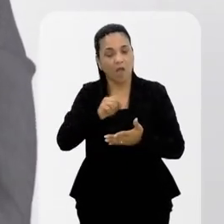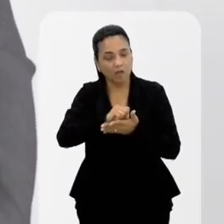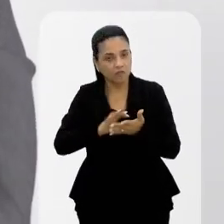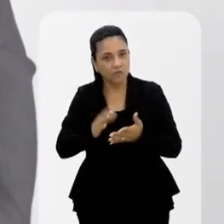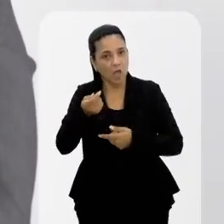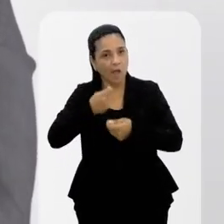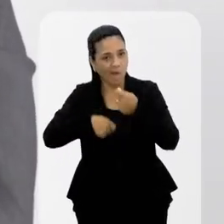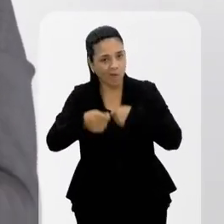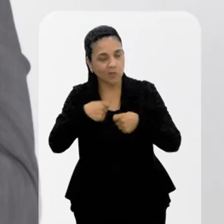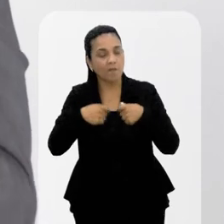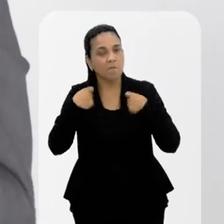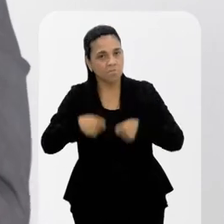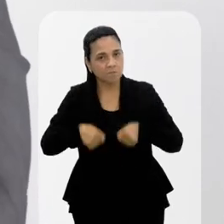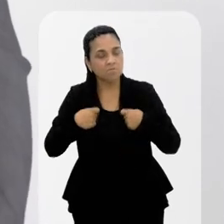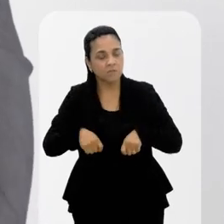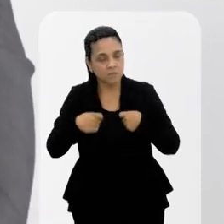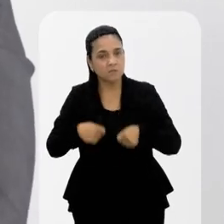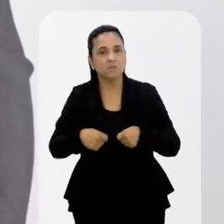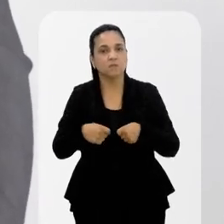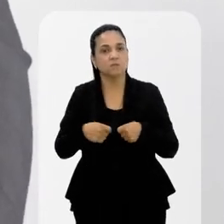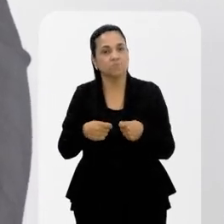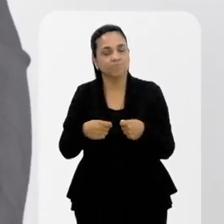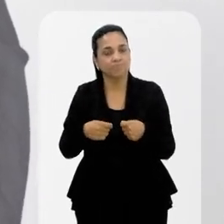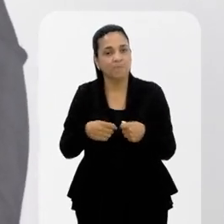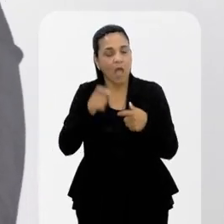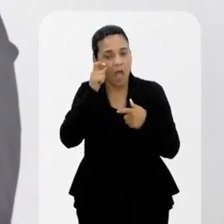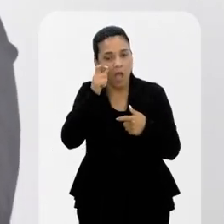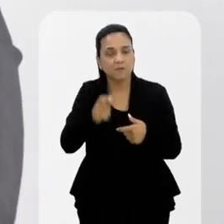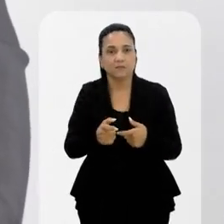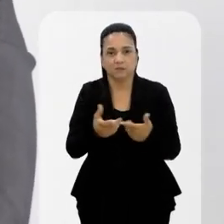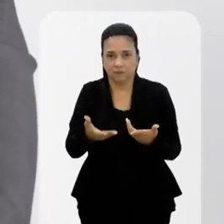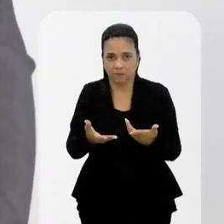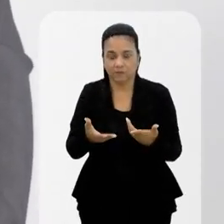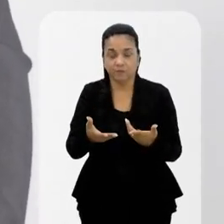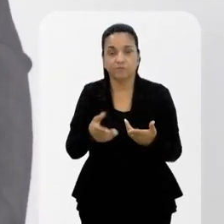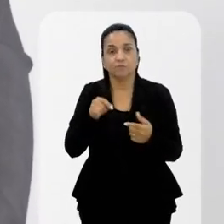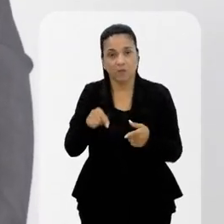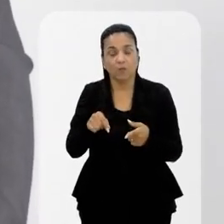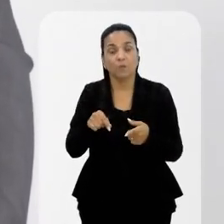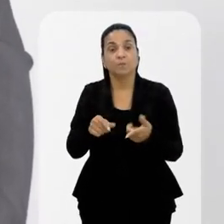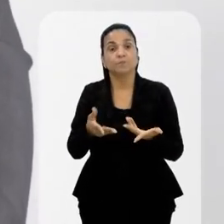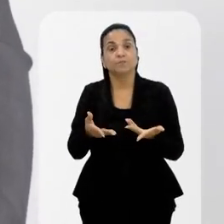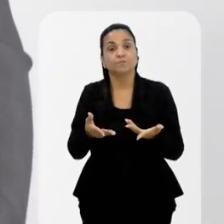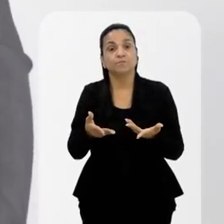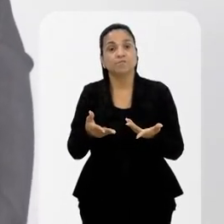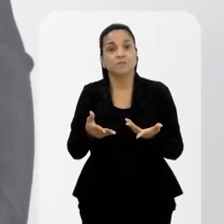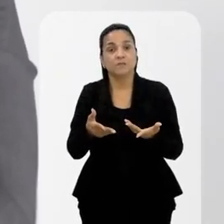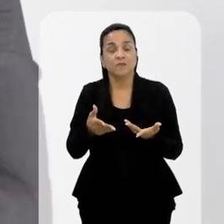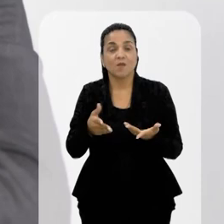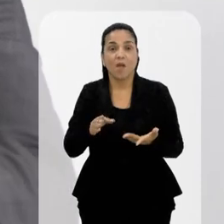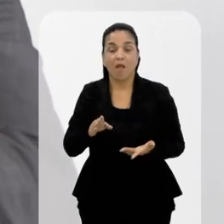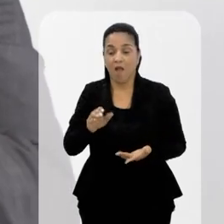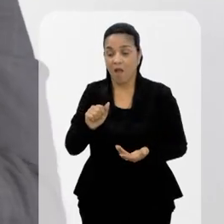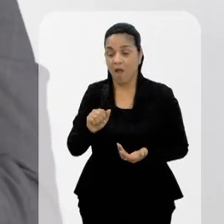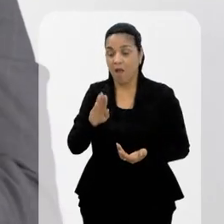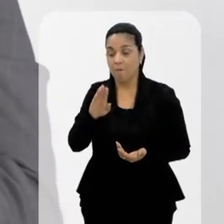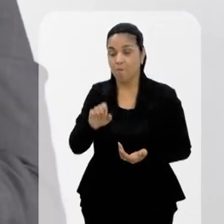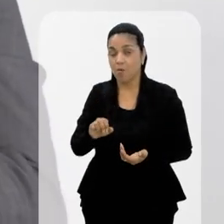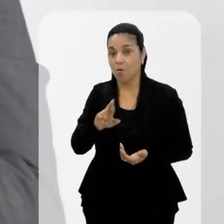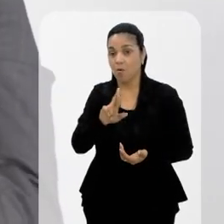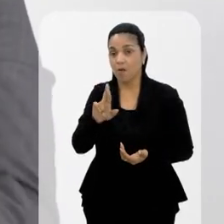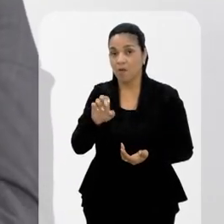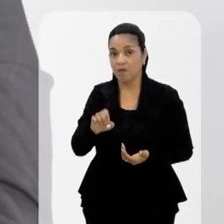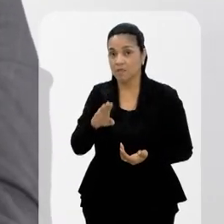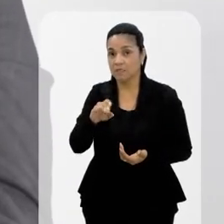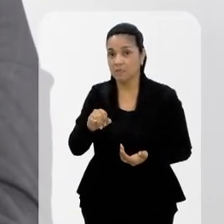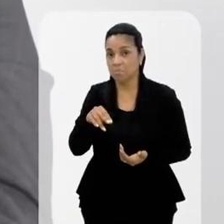pouco mais de providência do fornecedor. E aí, então, vem essa questão que o Carlos me coloca aqui, que sempre foi, isso é mero aborrecimento. Você